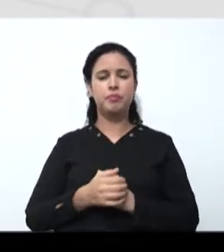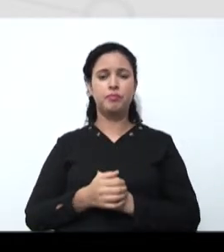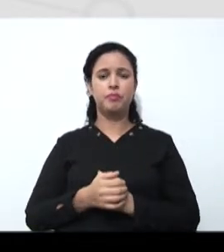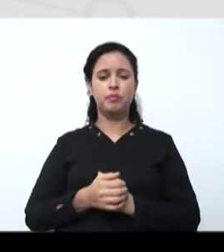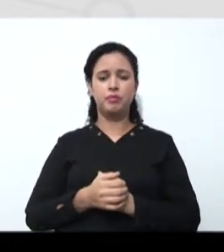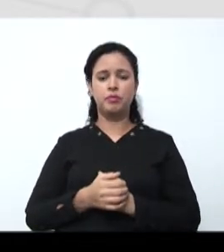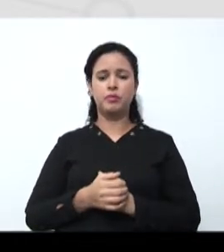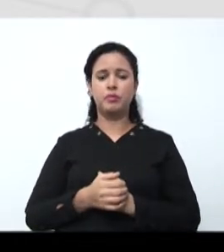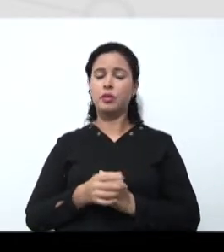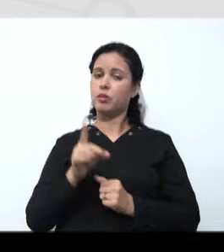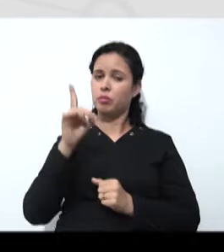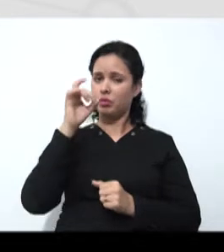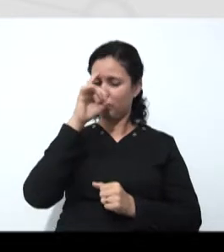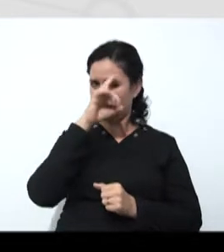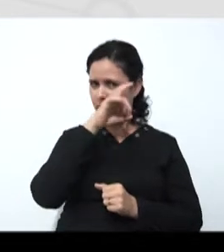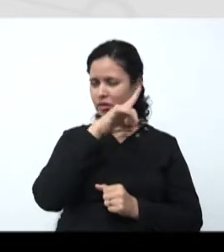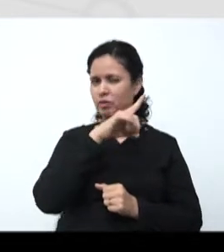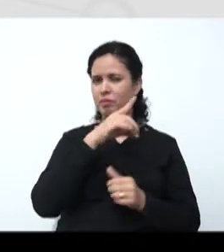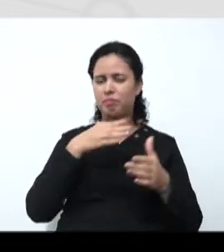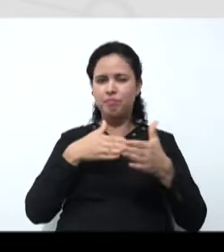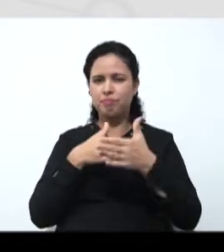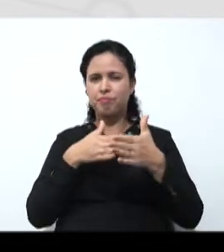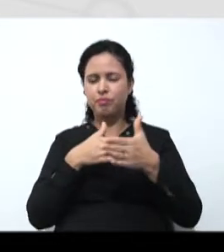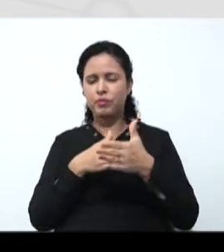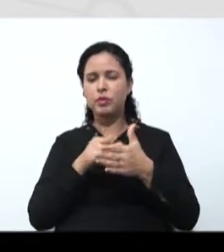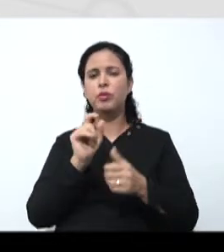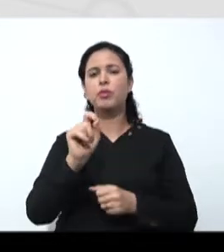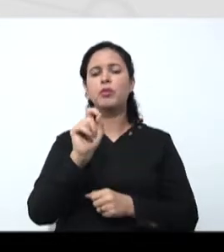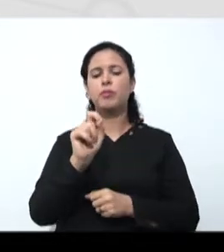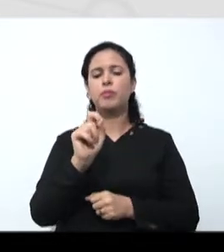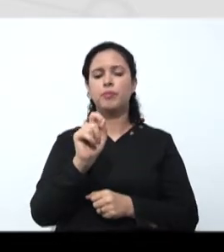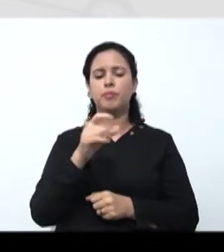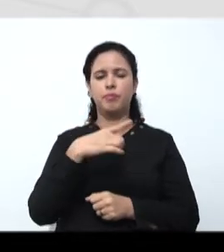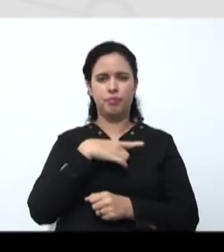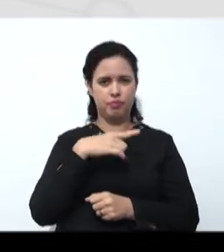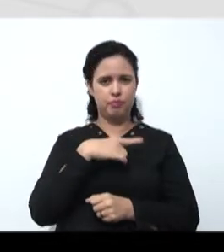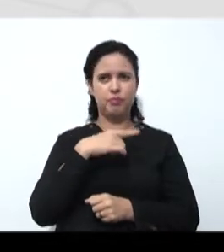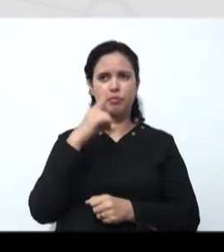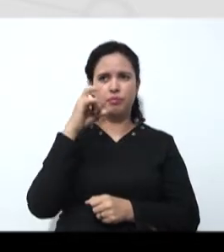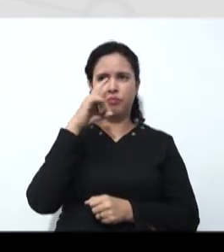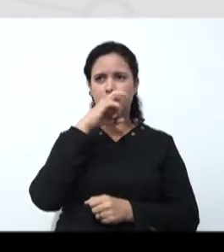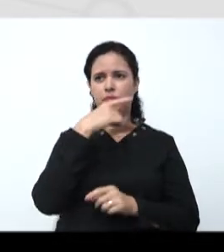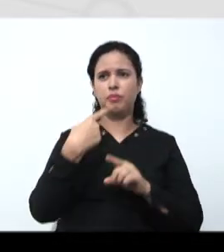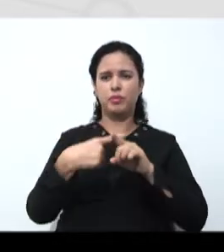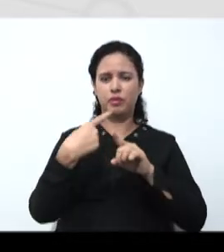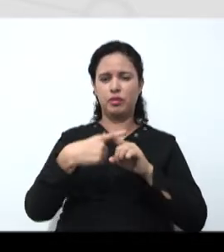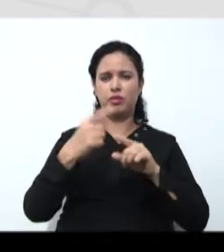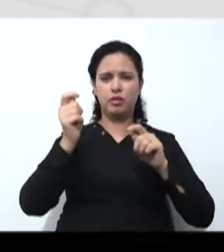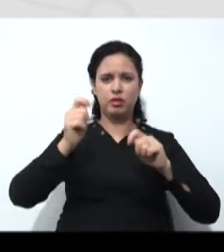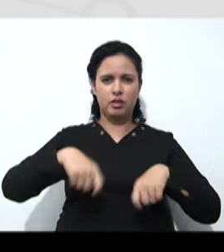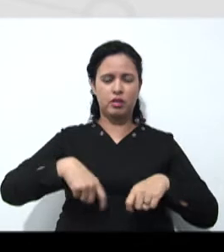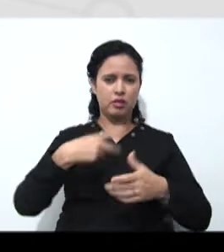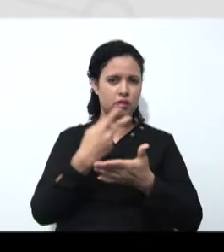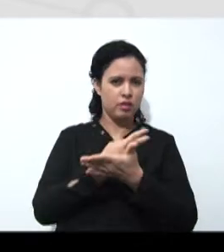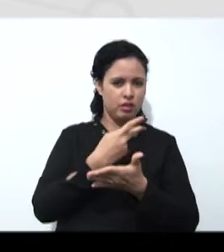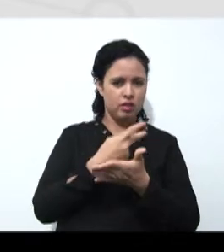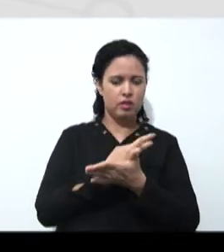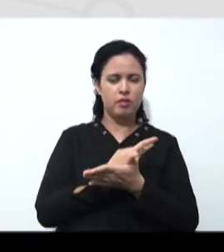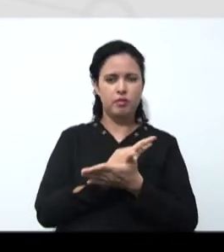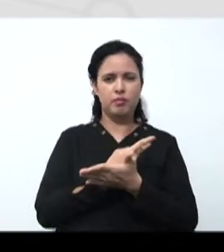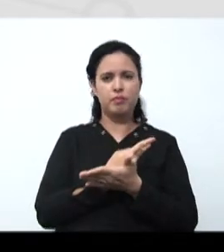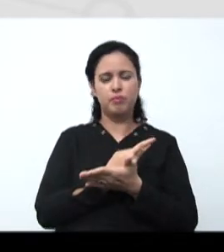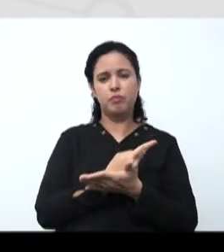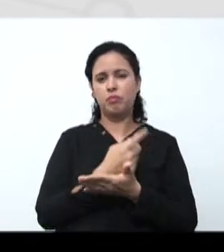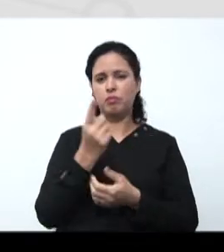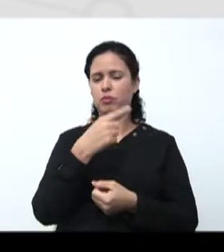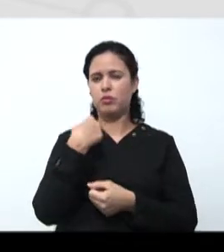tem dificuldades, como o nosso colega falou ali no vídeo, tem dificuldades porque pode ter possibilidade de erros, apesar de nós somos